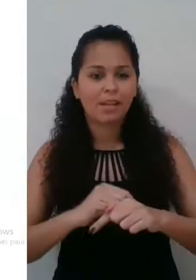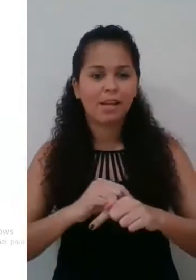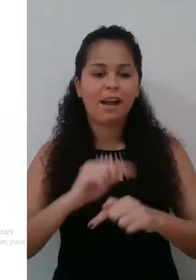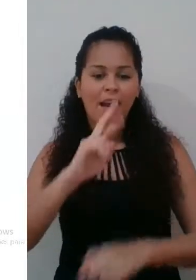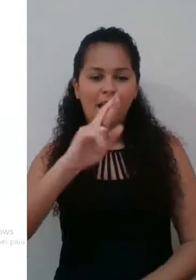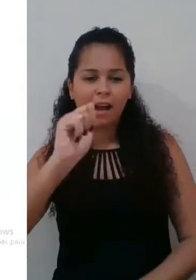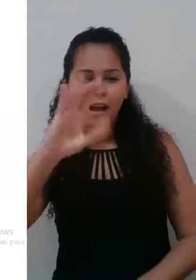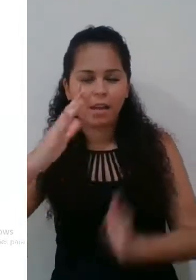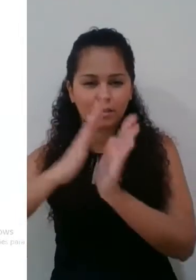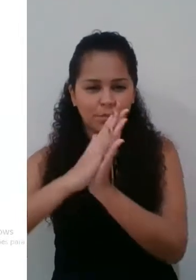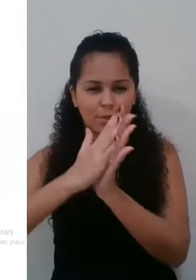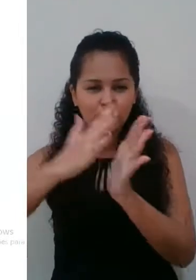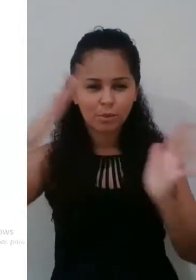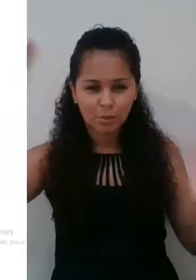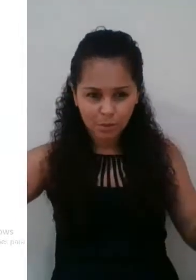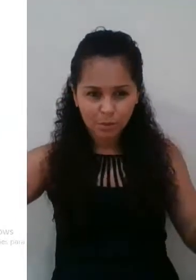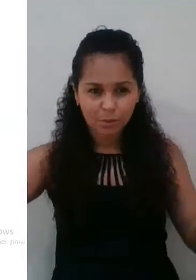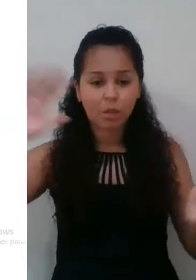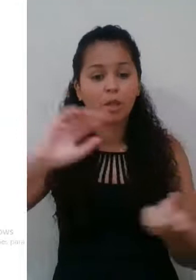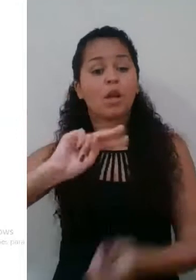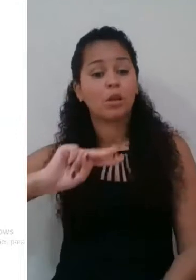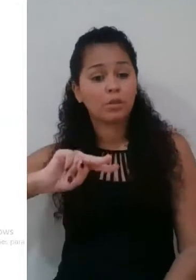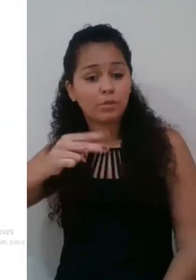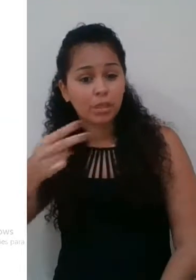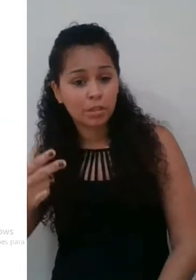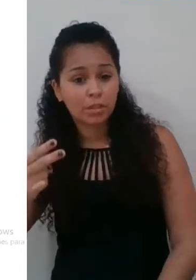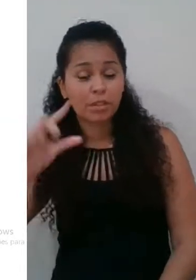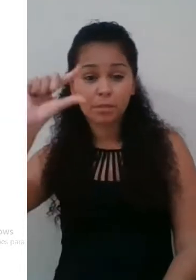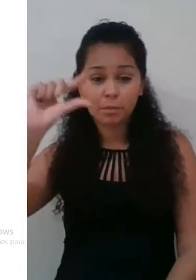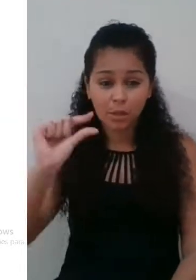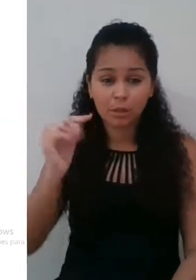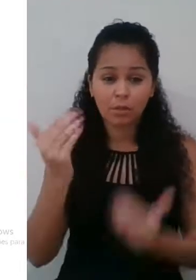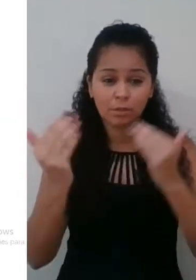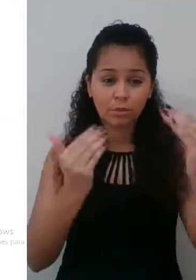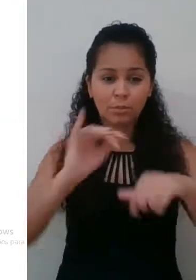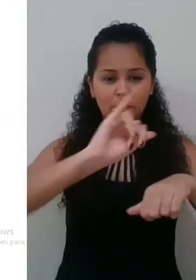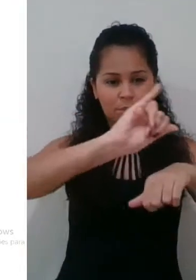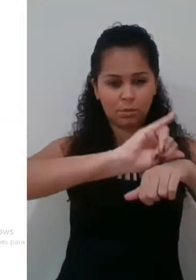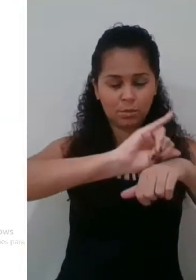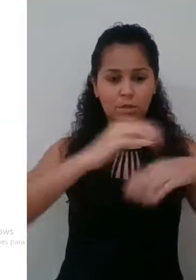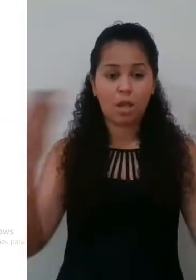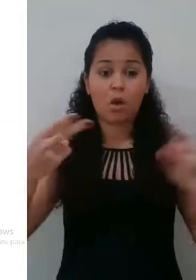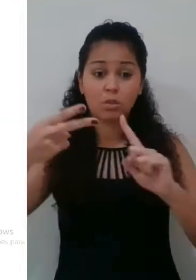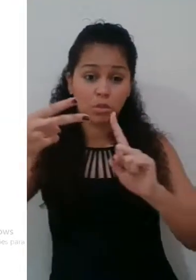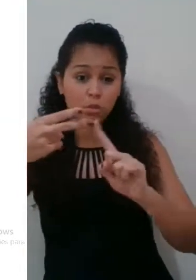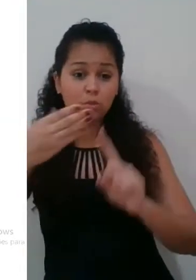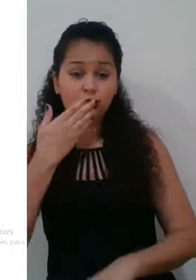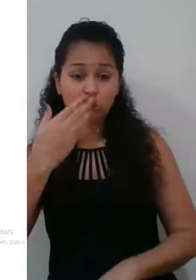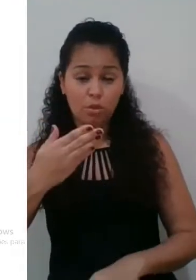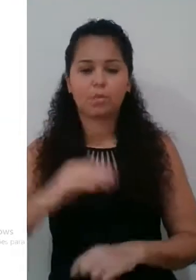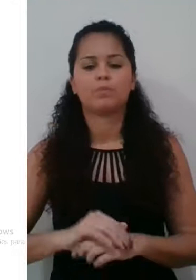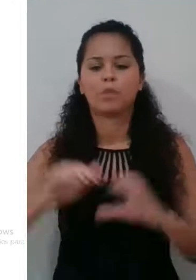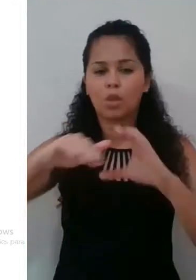invertida e menor que o objeto, ok? Segunda situação, espelho côncavo, tá? O